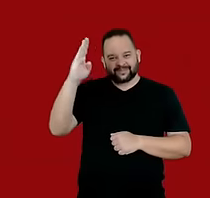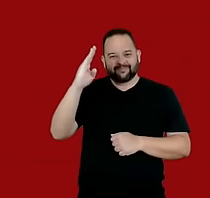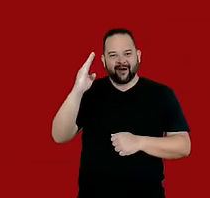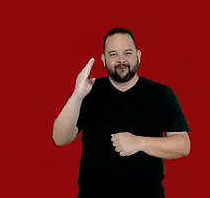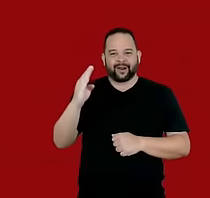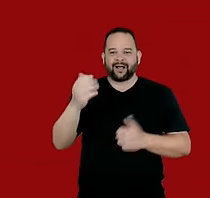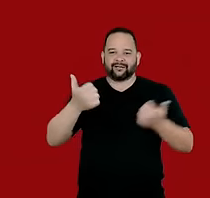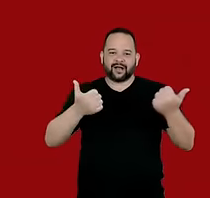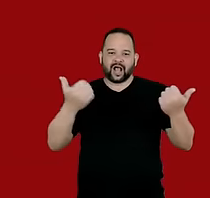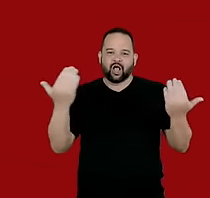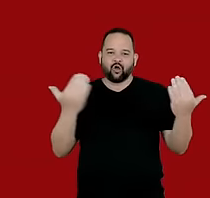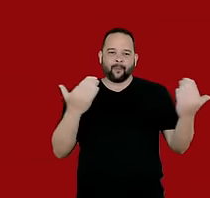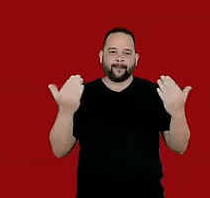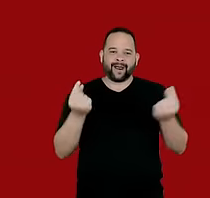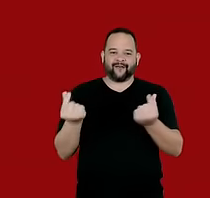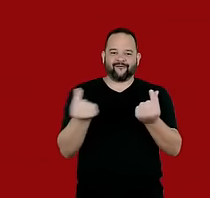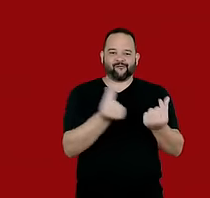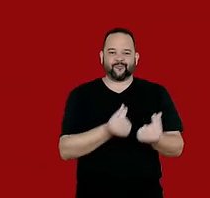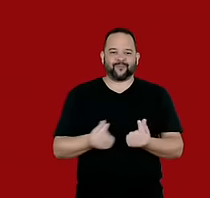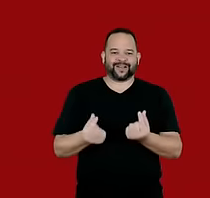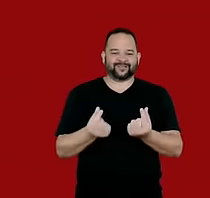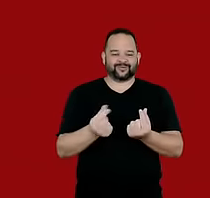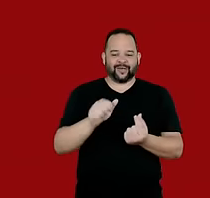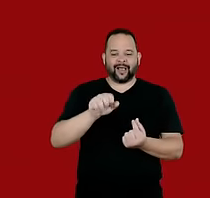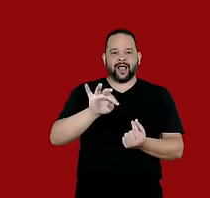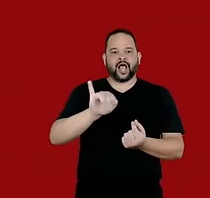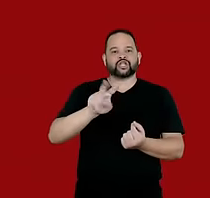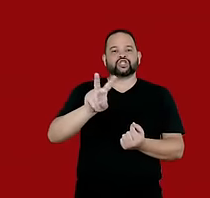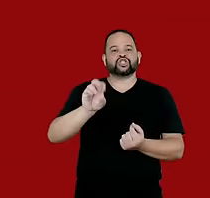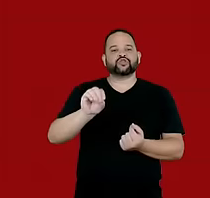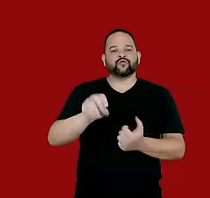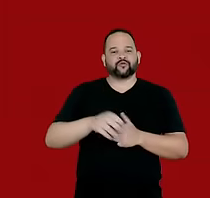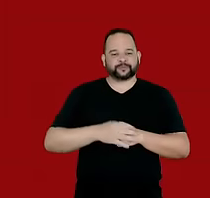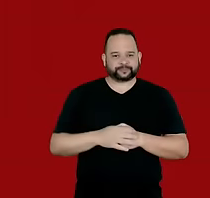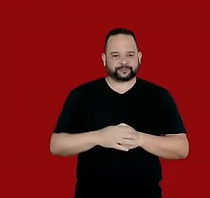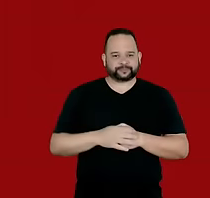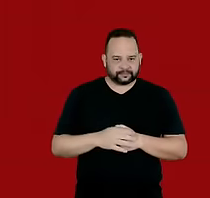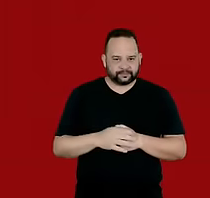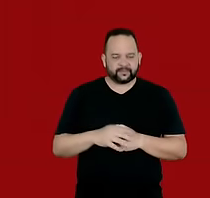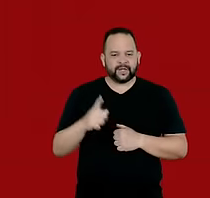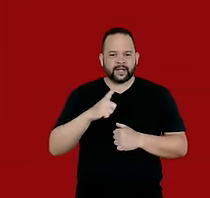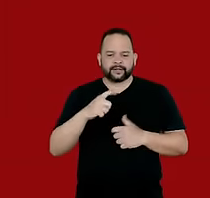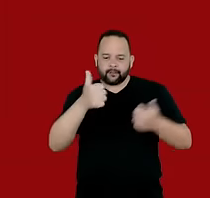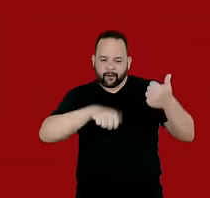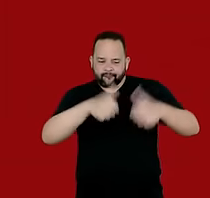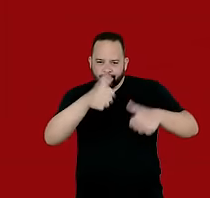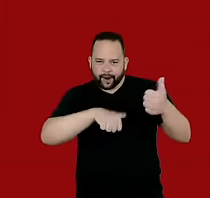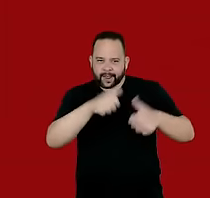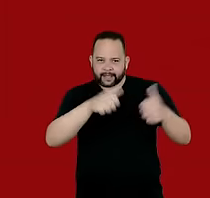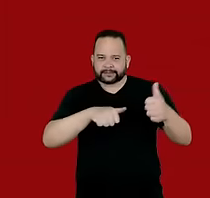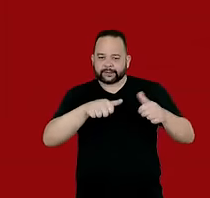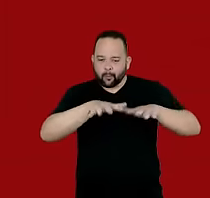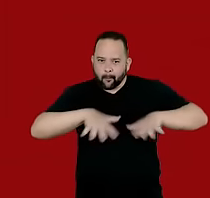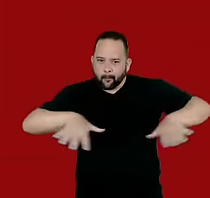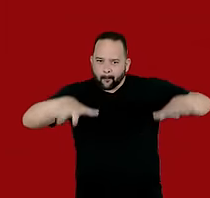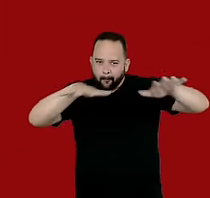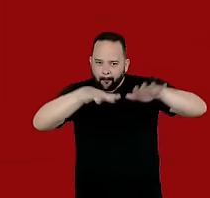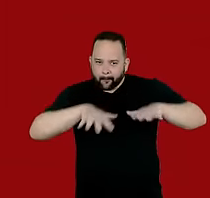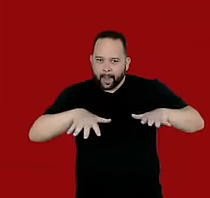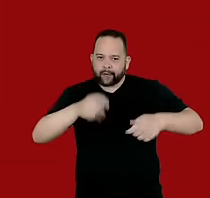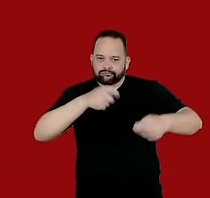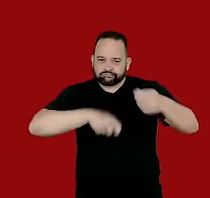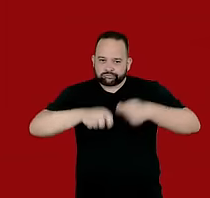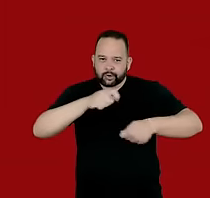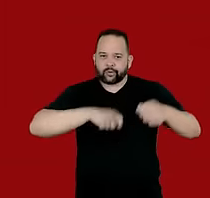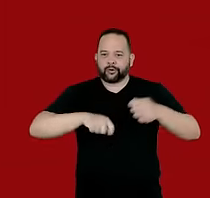sobre como a gente vê as diversas classes de ativos Tero em perspectiva A análise macroeconômica que a nossa equipe aqui liderada pelo Marcelo ela gera